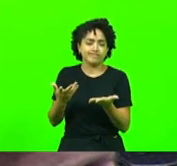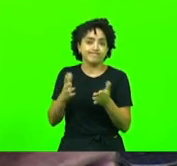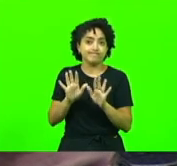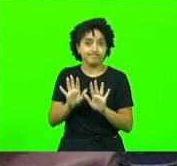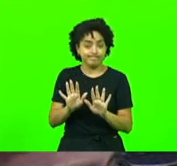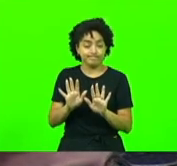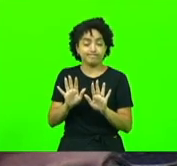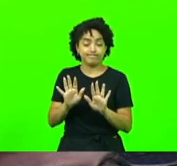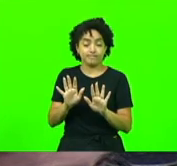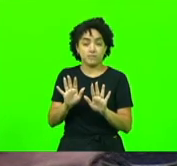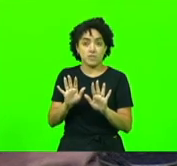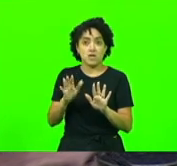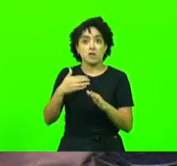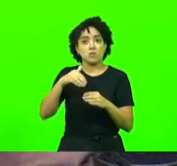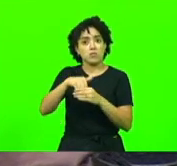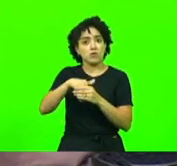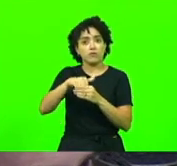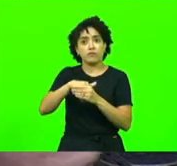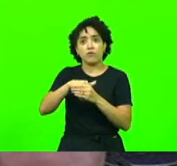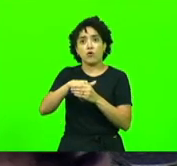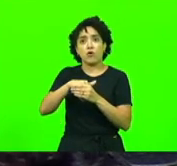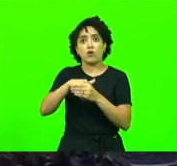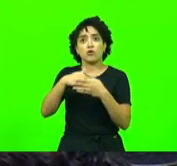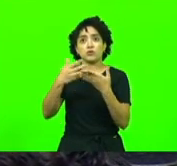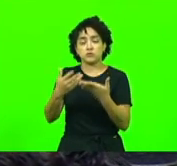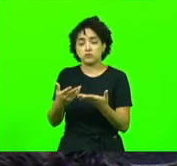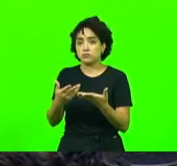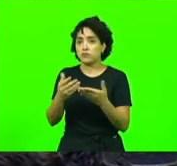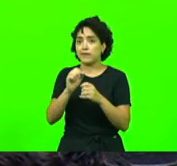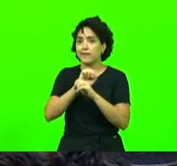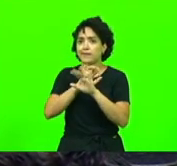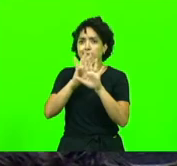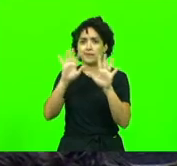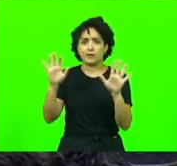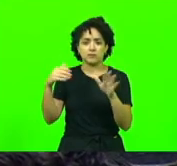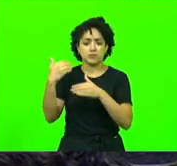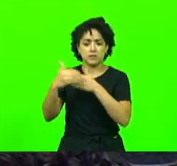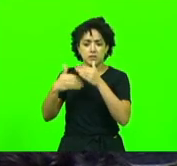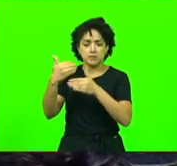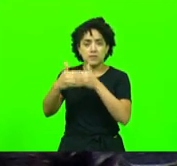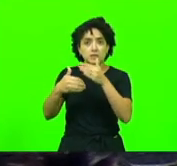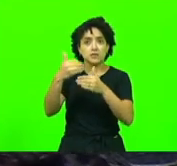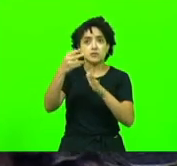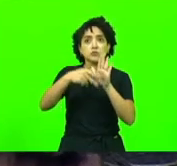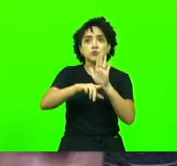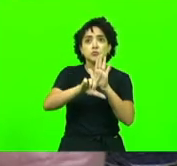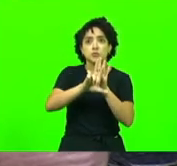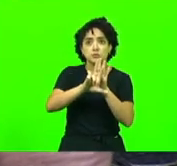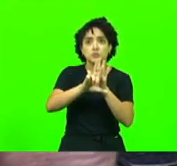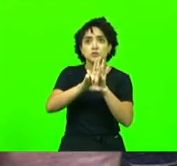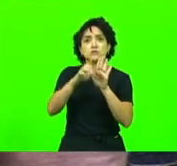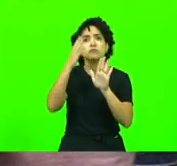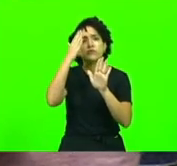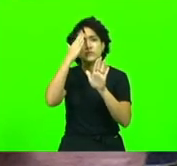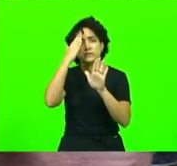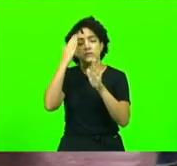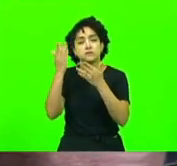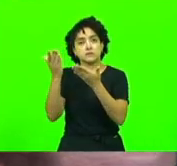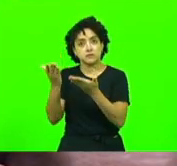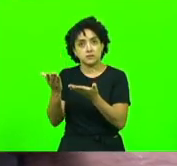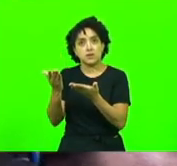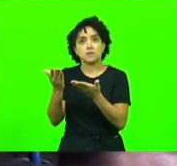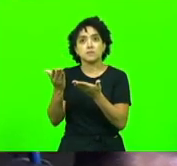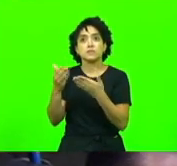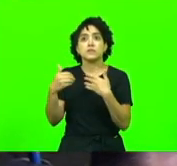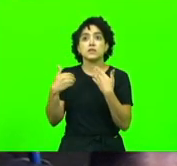Jessé, meu voto, é claro, é pela continuidade da tramitação do projeto. O senhor sabe disso desde o primeiro momento, sempre